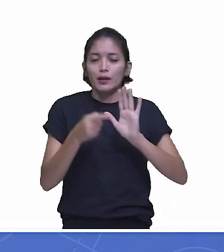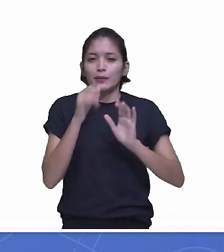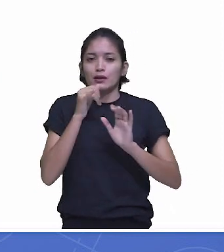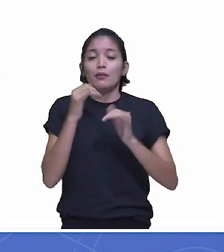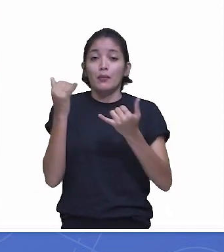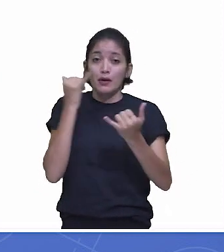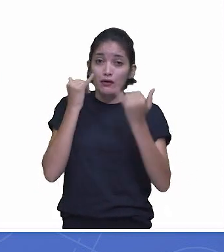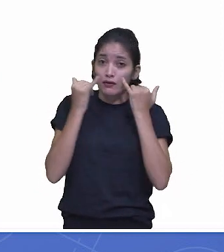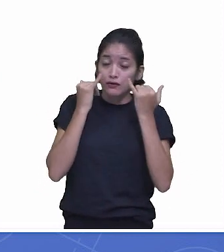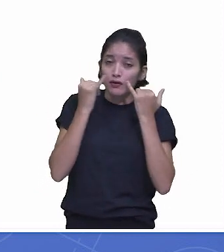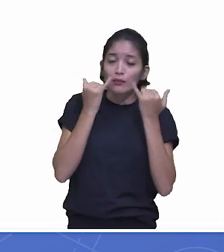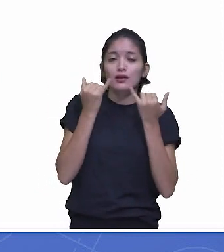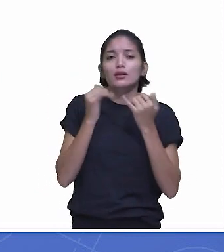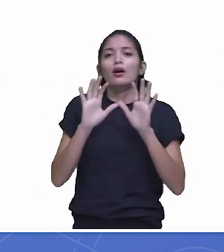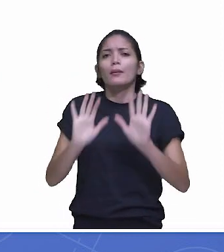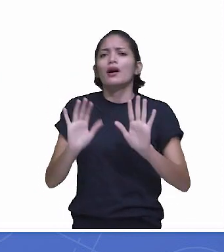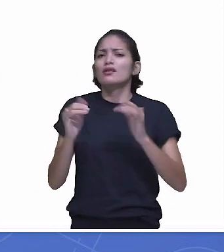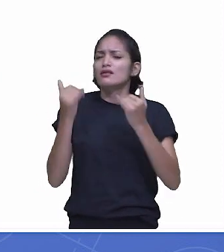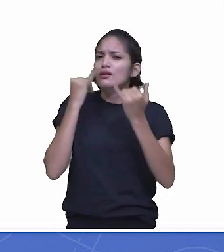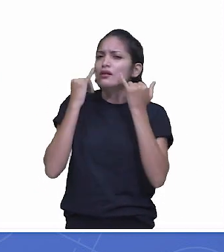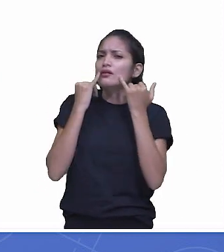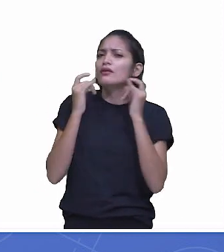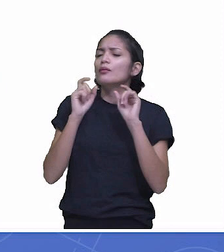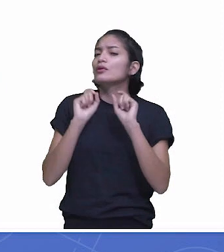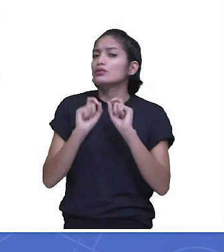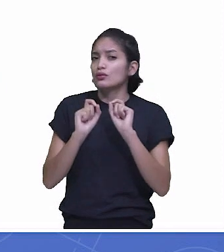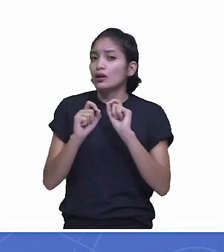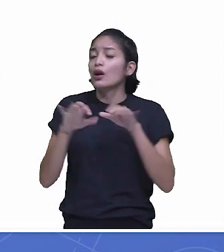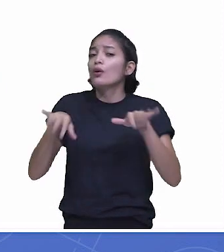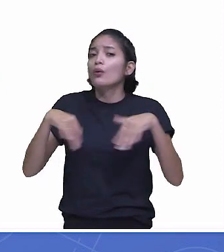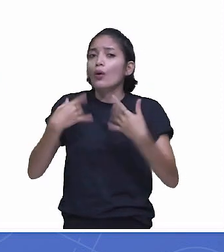texto é uma notícia e